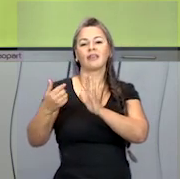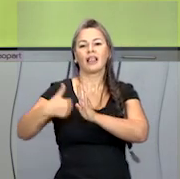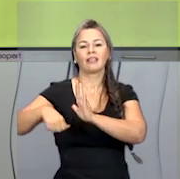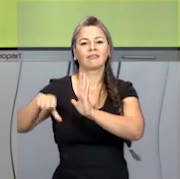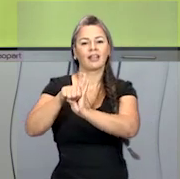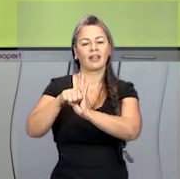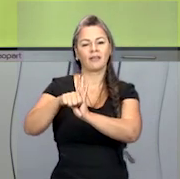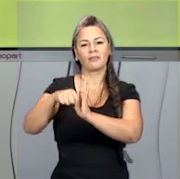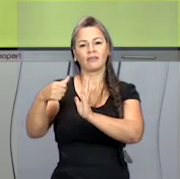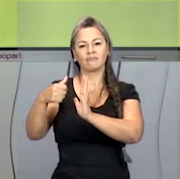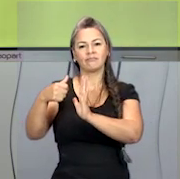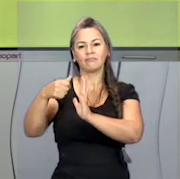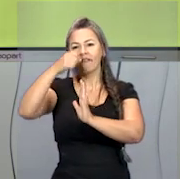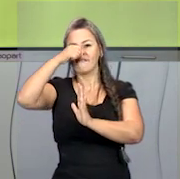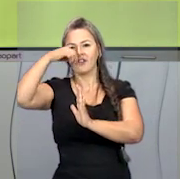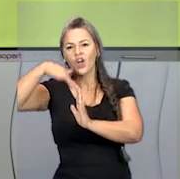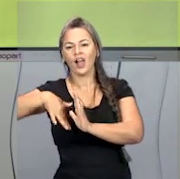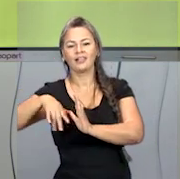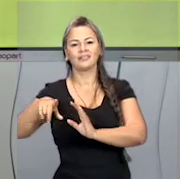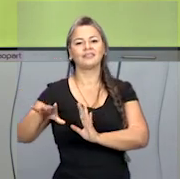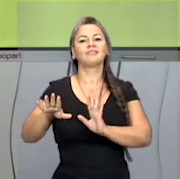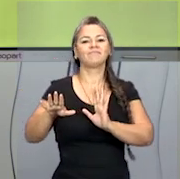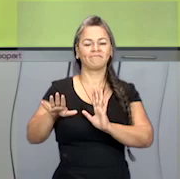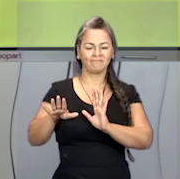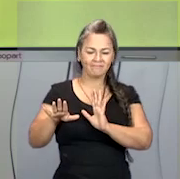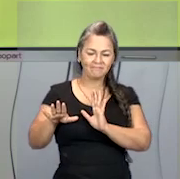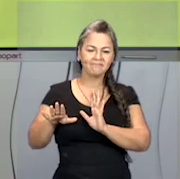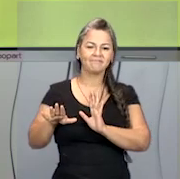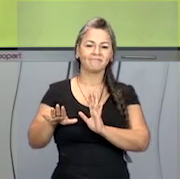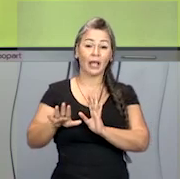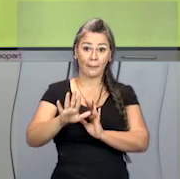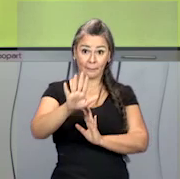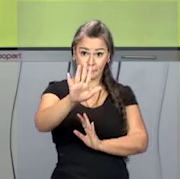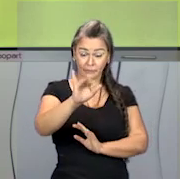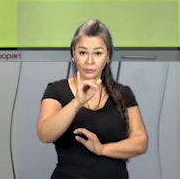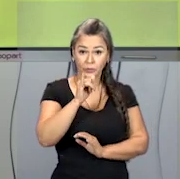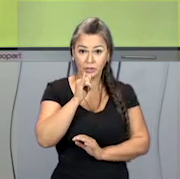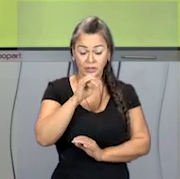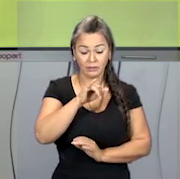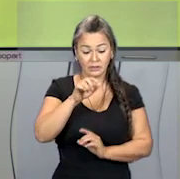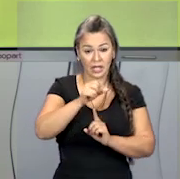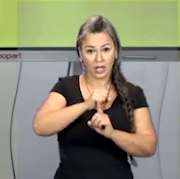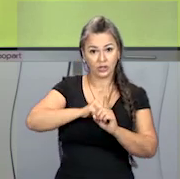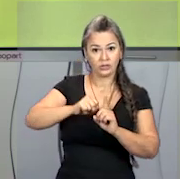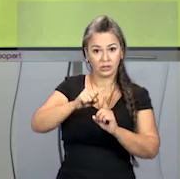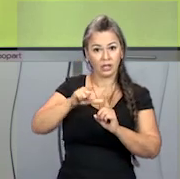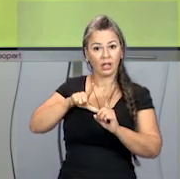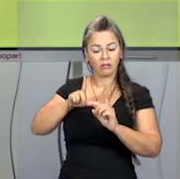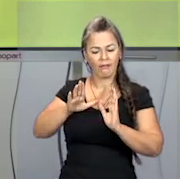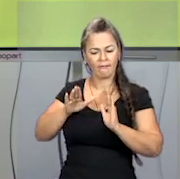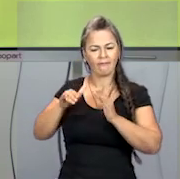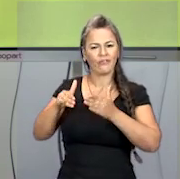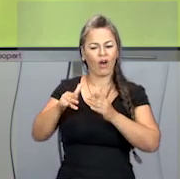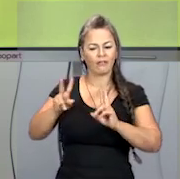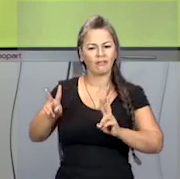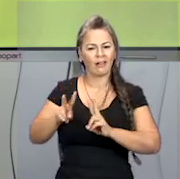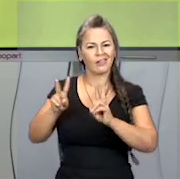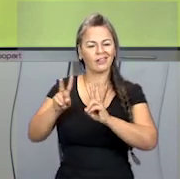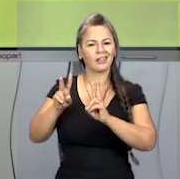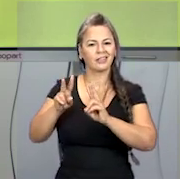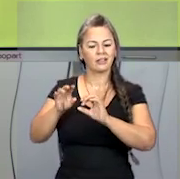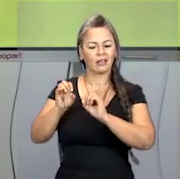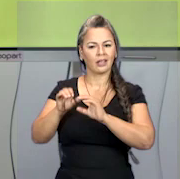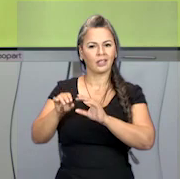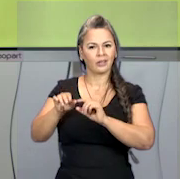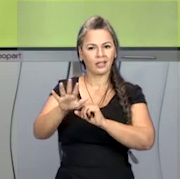uma sociedade que pensa na educação dos indivíduos, desde a infância até a vida